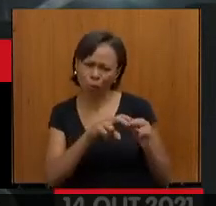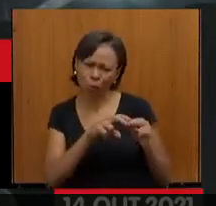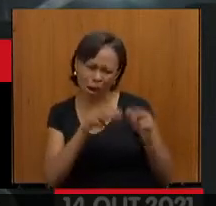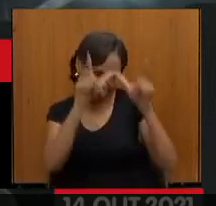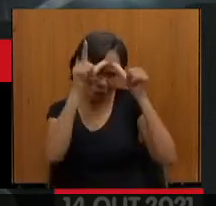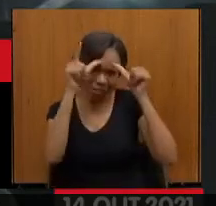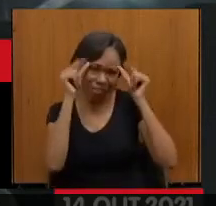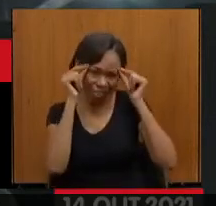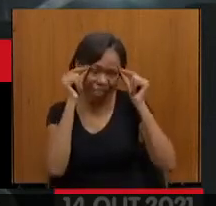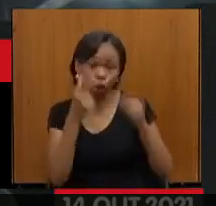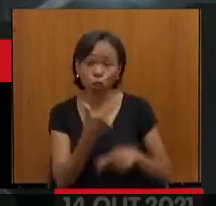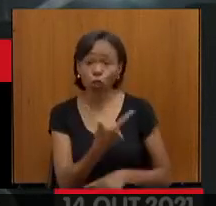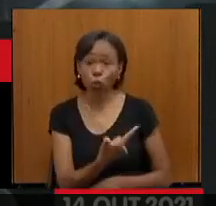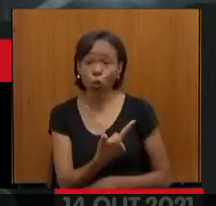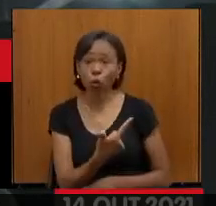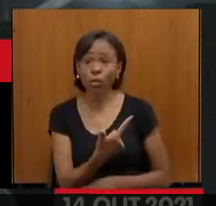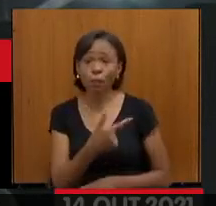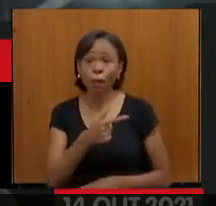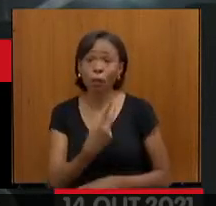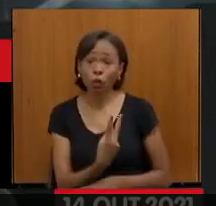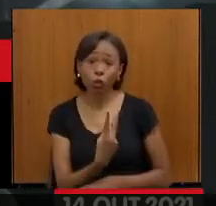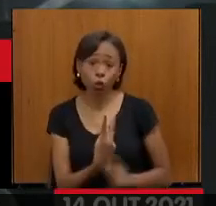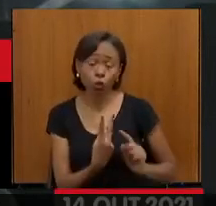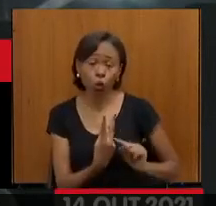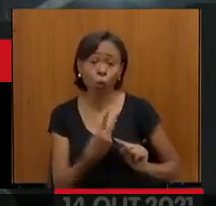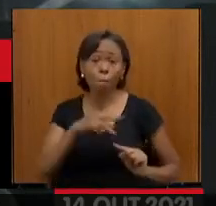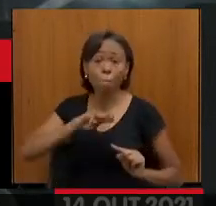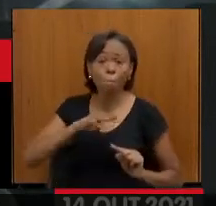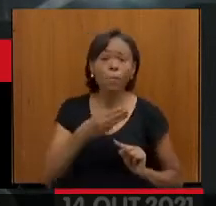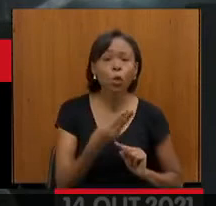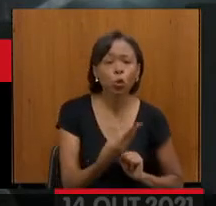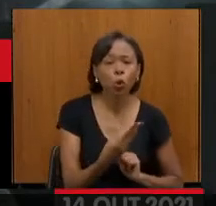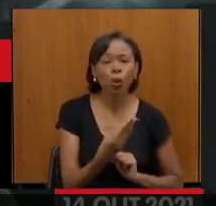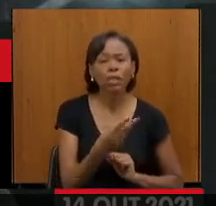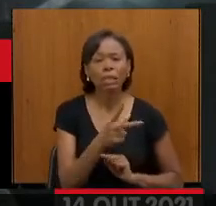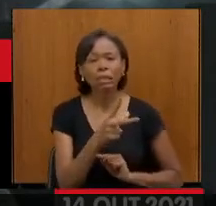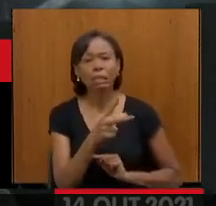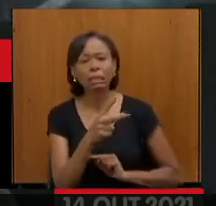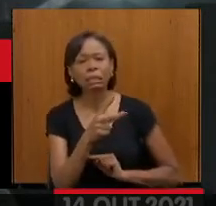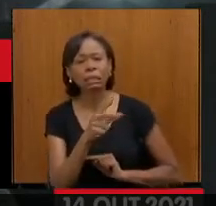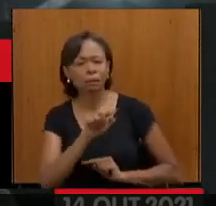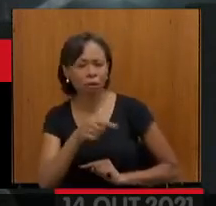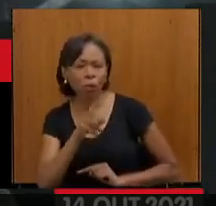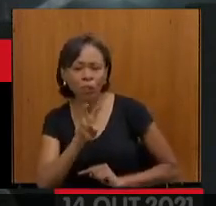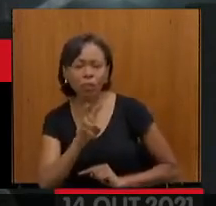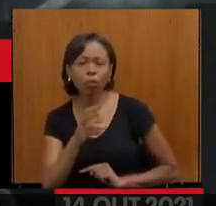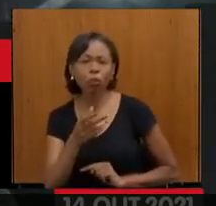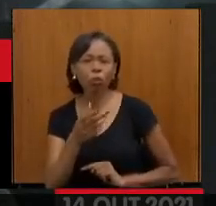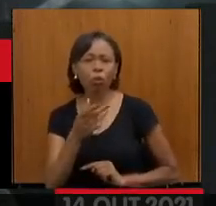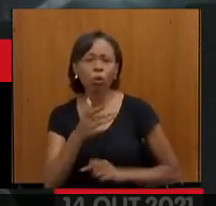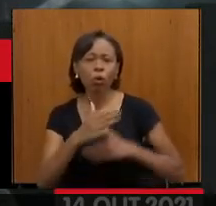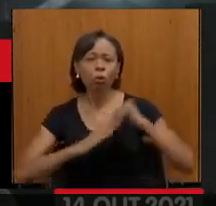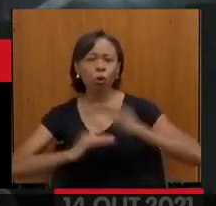2,5 milhões de profissionais de saúde em todo o Brasil, mas de